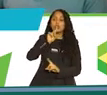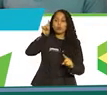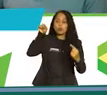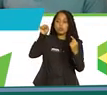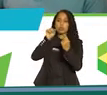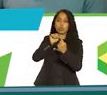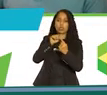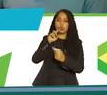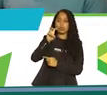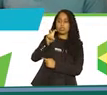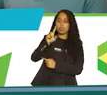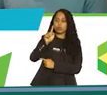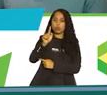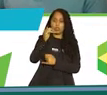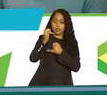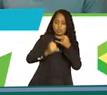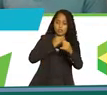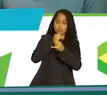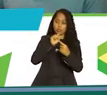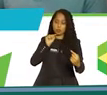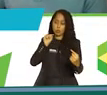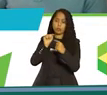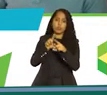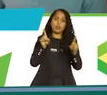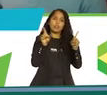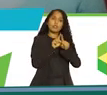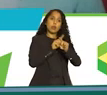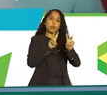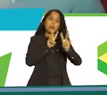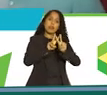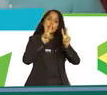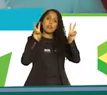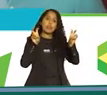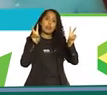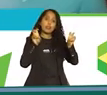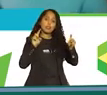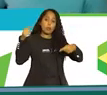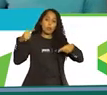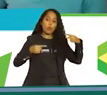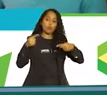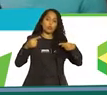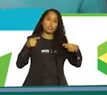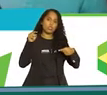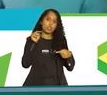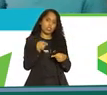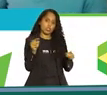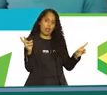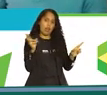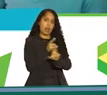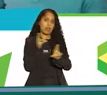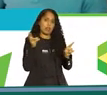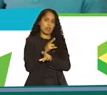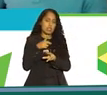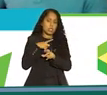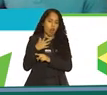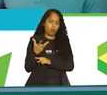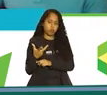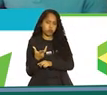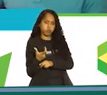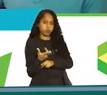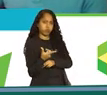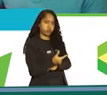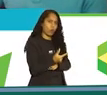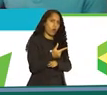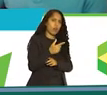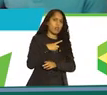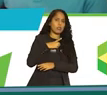objetiva do 5G, mas também da questão envolvendo a política, a manipulação de corações